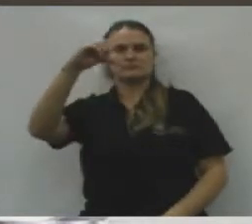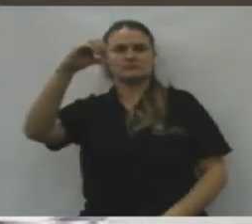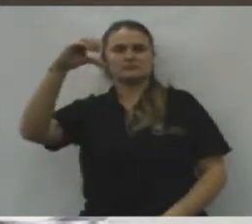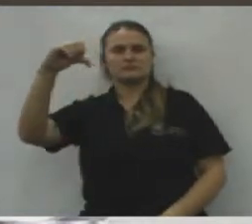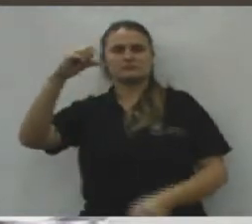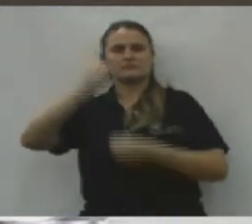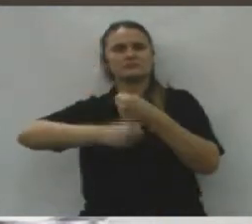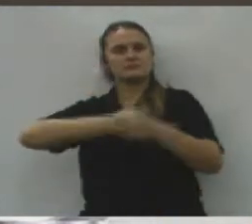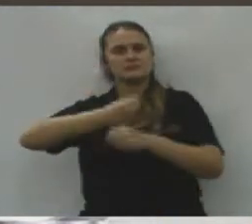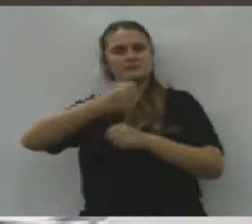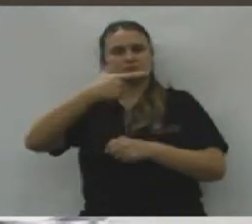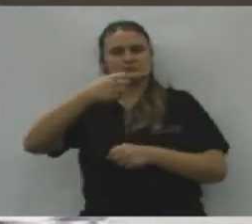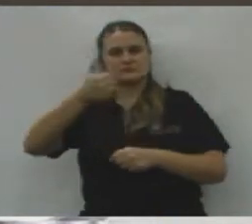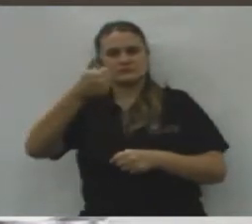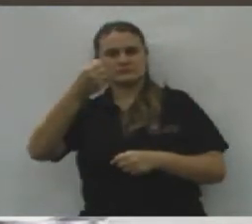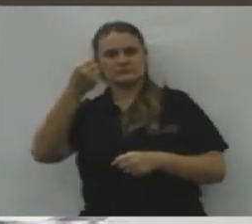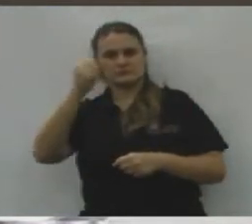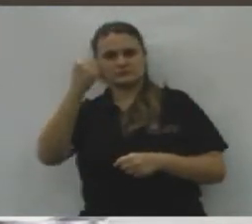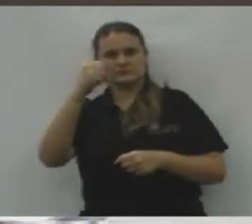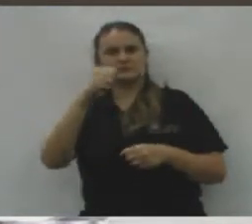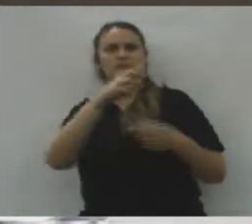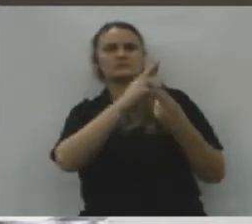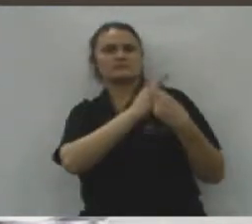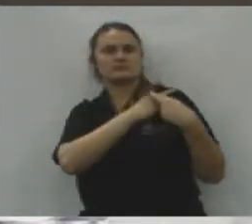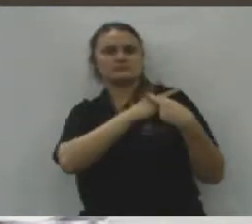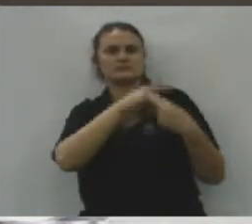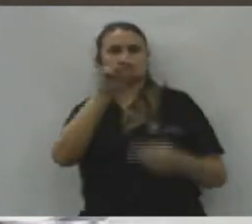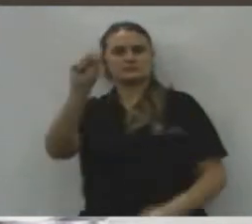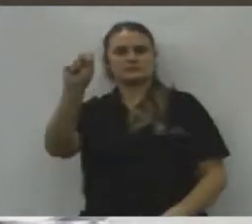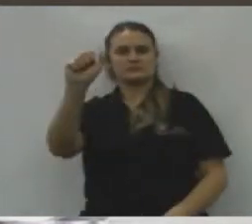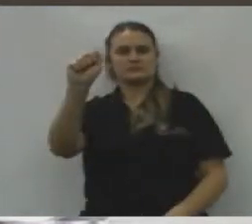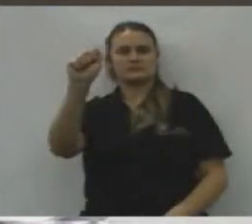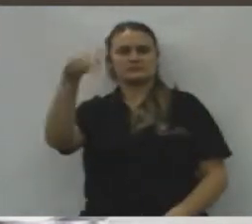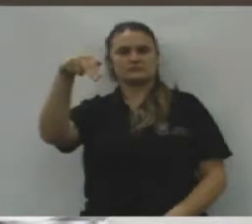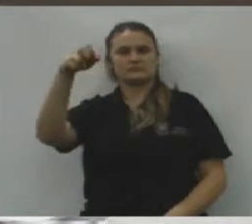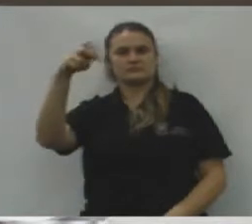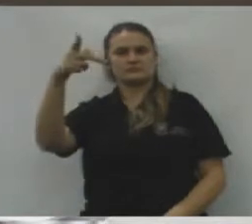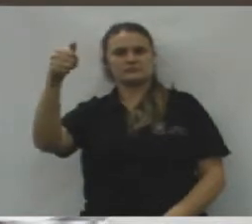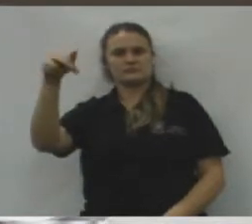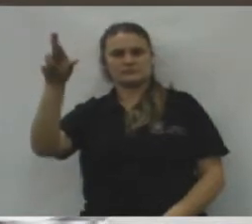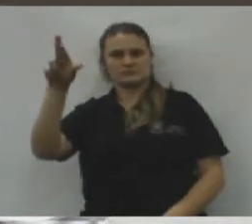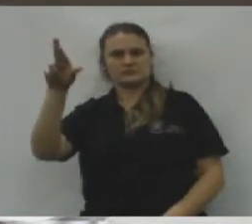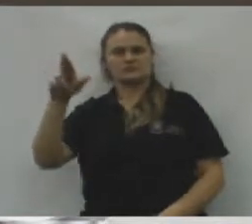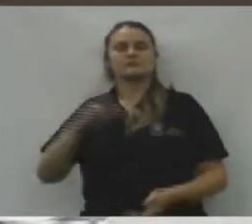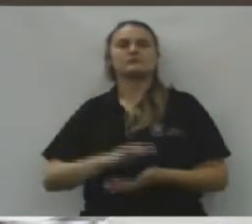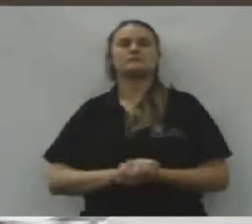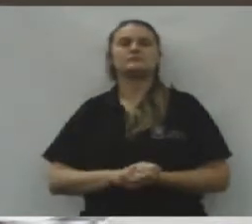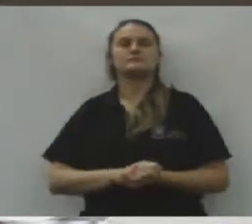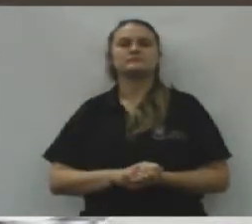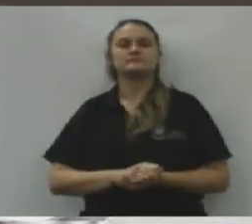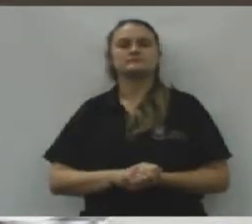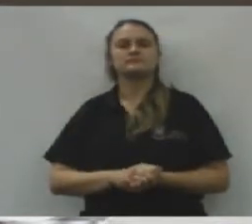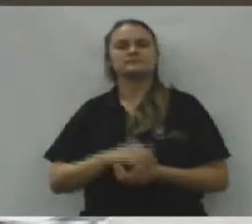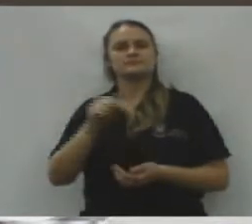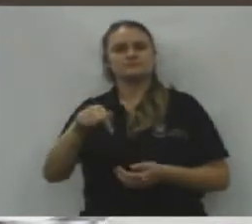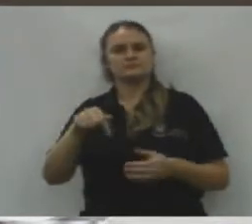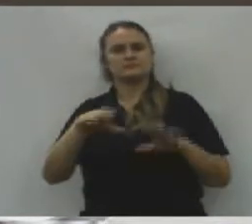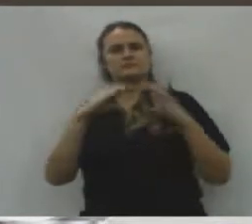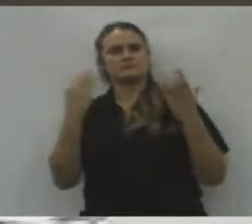099/2018, da Unidade Regional União da Vitória. União da Vitória, 26 de fevereiro de 2018. A